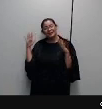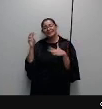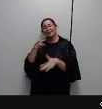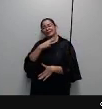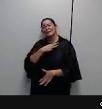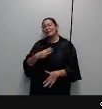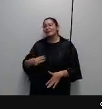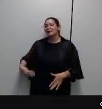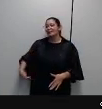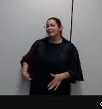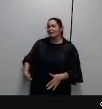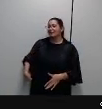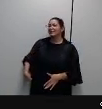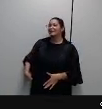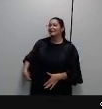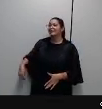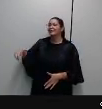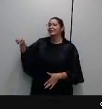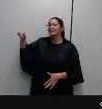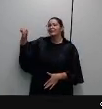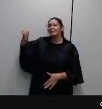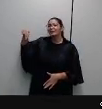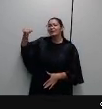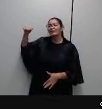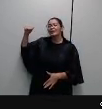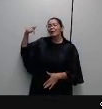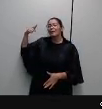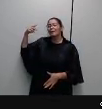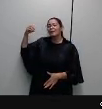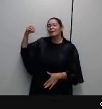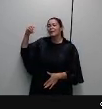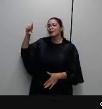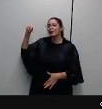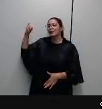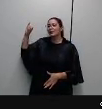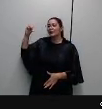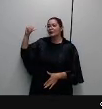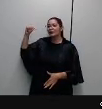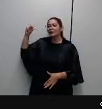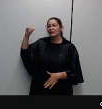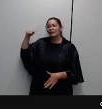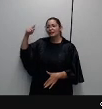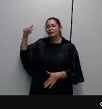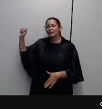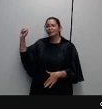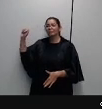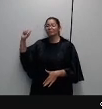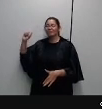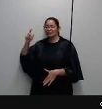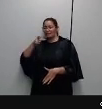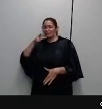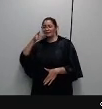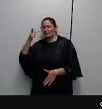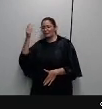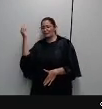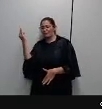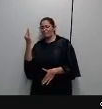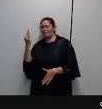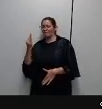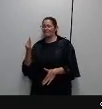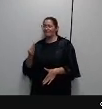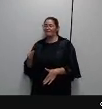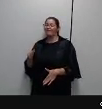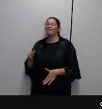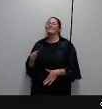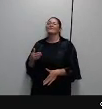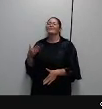se aprofundou e formou a sua convicção mas eu Eu não chego a tanto e me de tenho